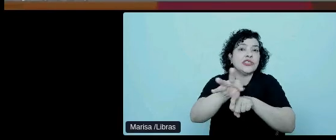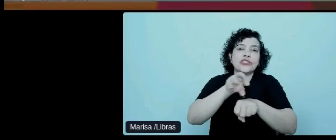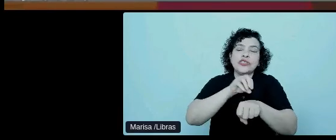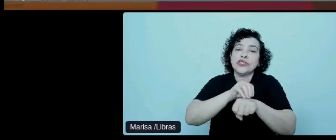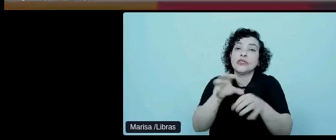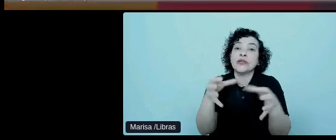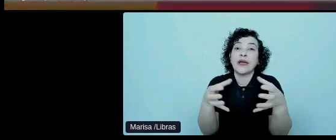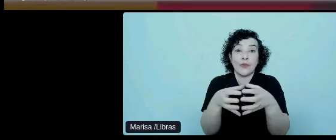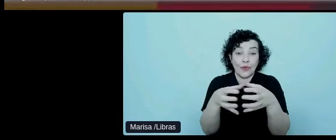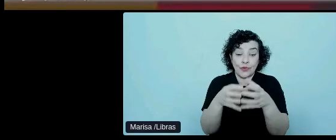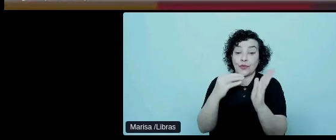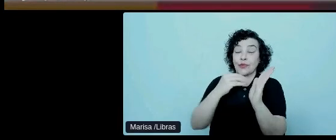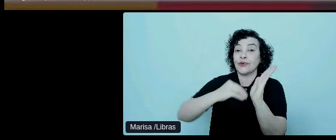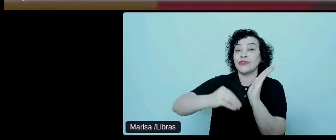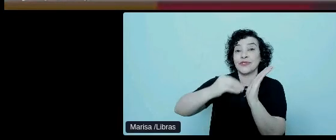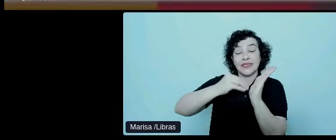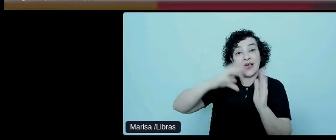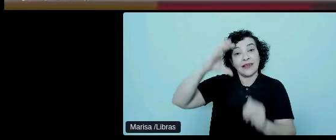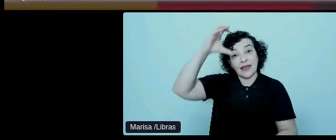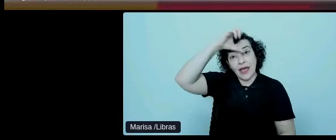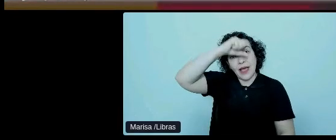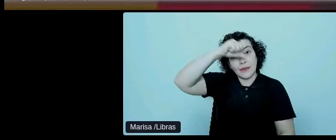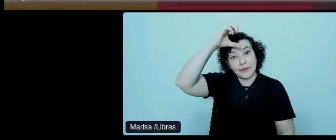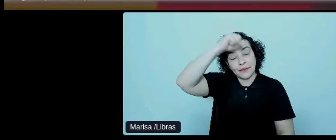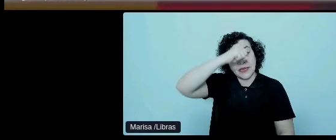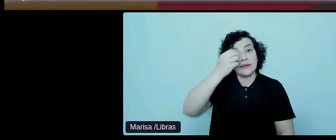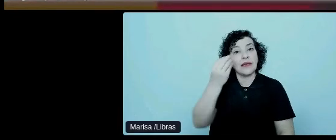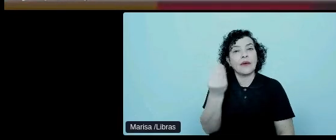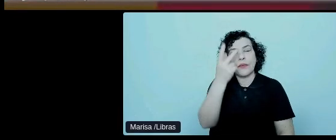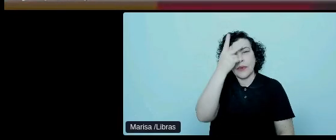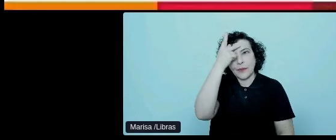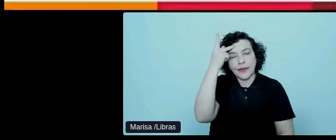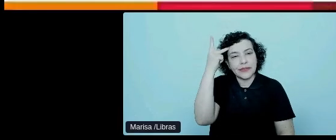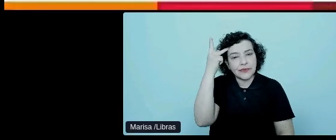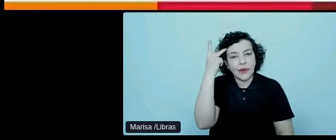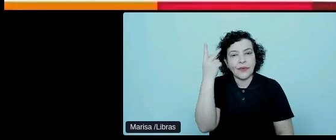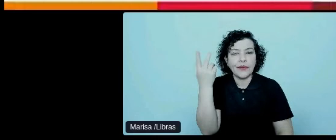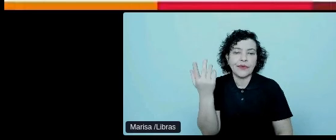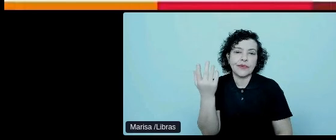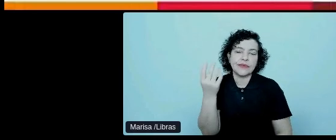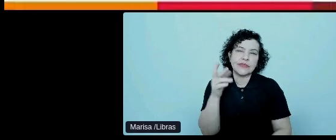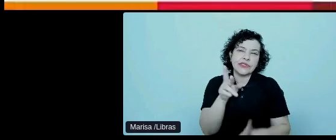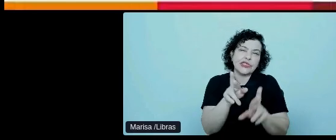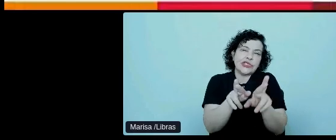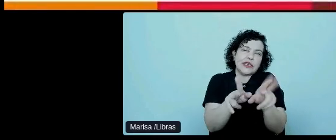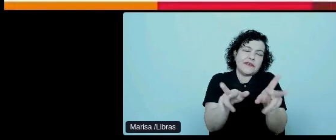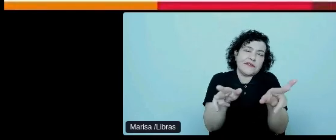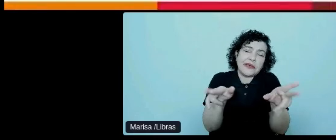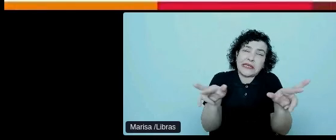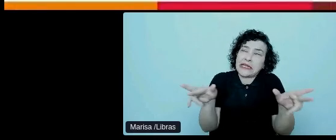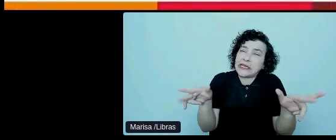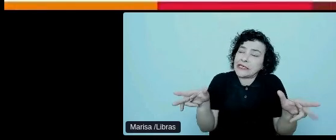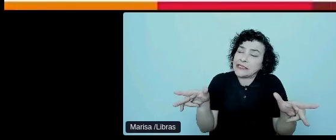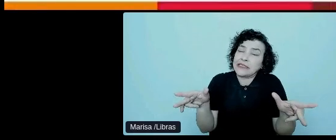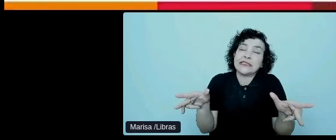design aprender como que pessoas com mais diferentes tipos de